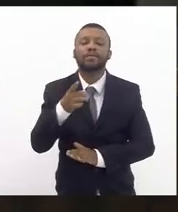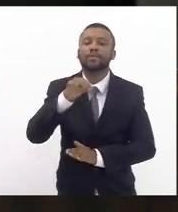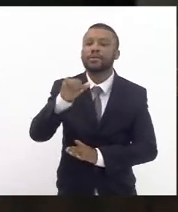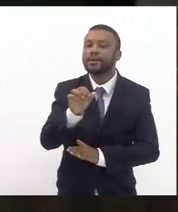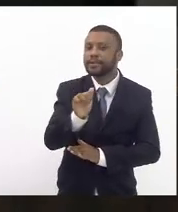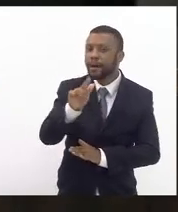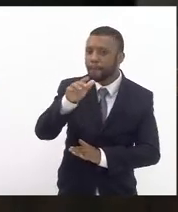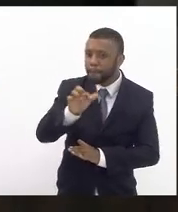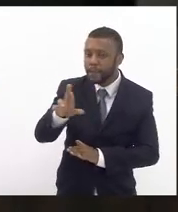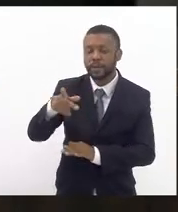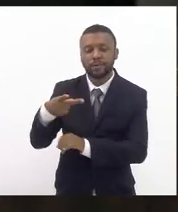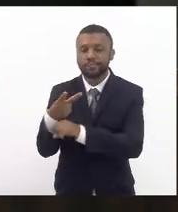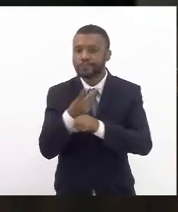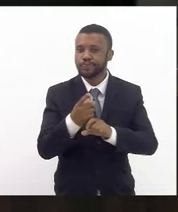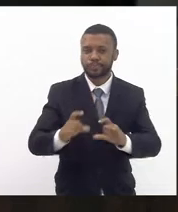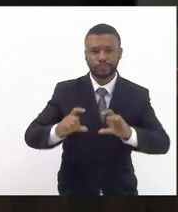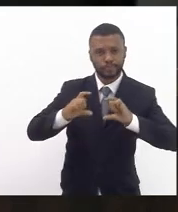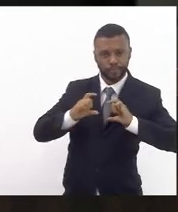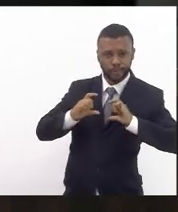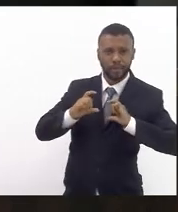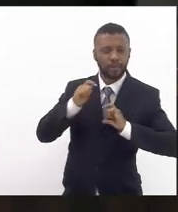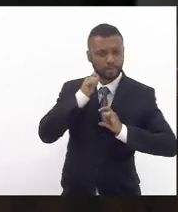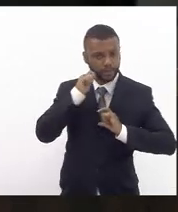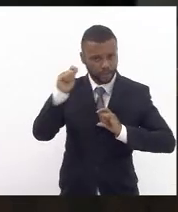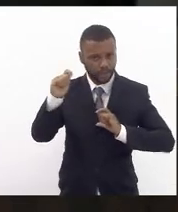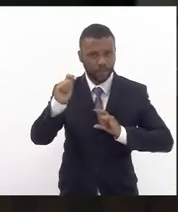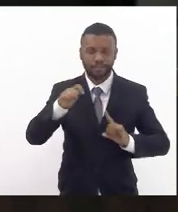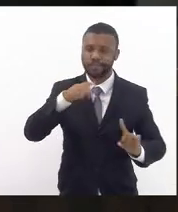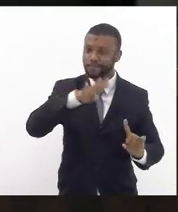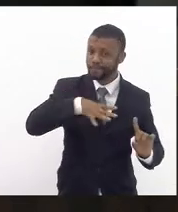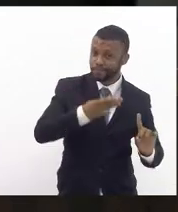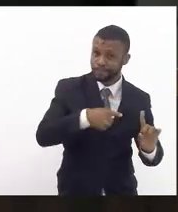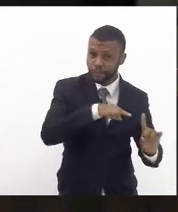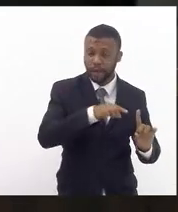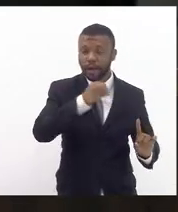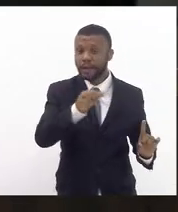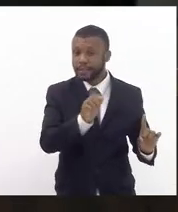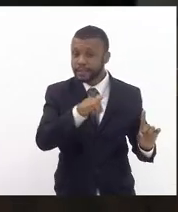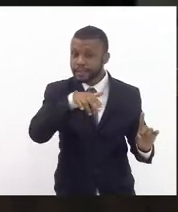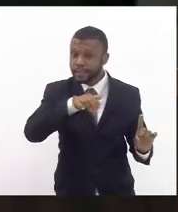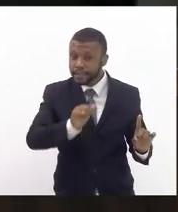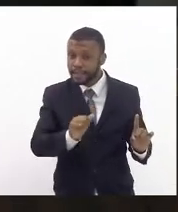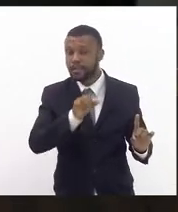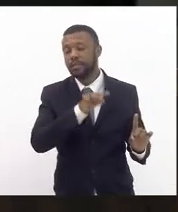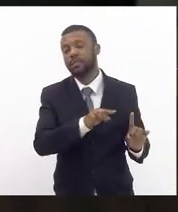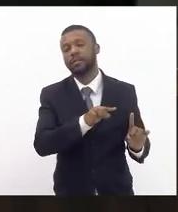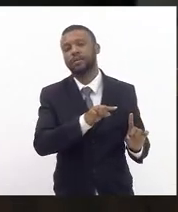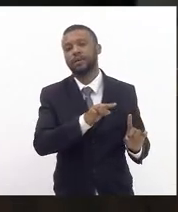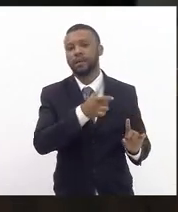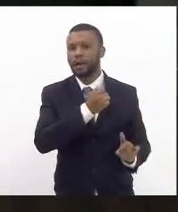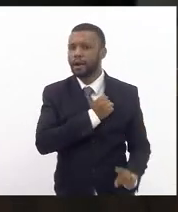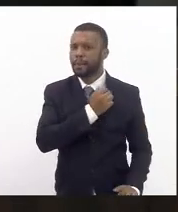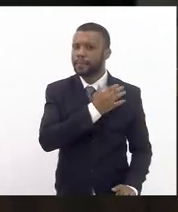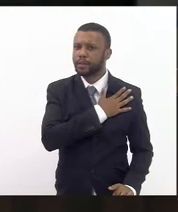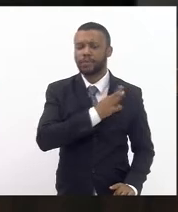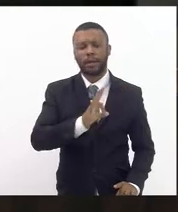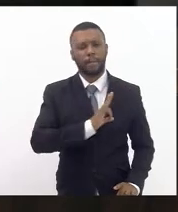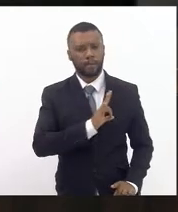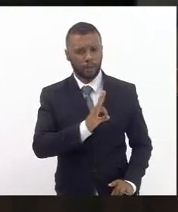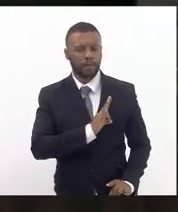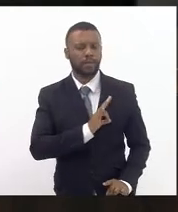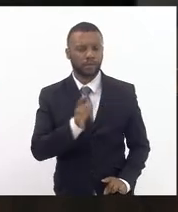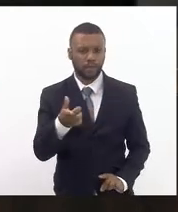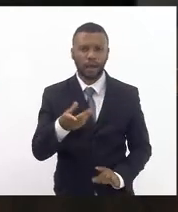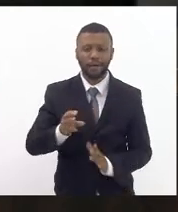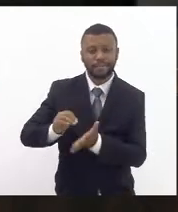concede medalha Tiradentes, respectivo diploma, ao senhor Lisânias Pinheiro de Rezende, capitão da Polícia Militar do Estado do Rio de Janeiro. Parecer da Comissão de Normas